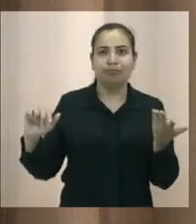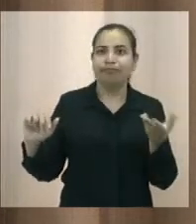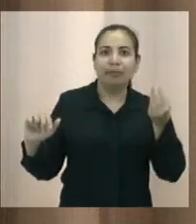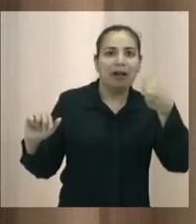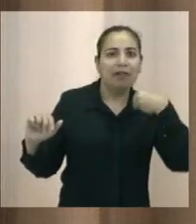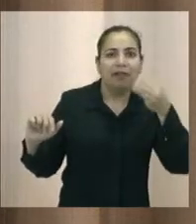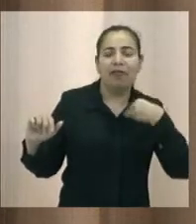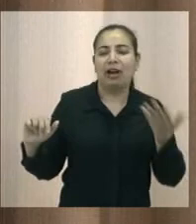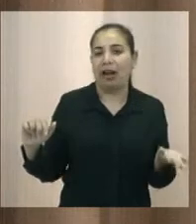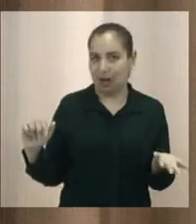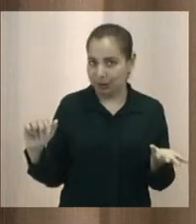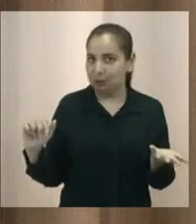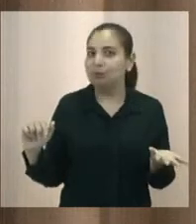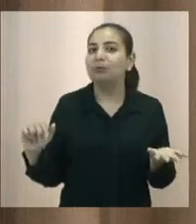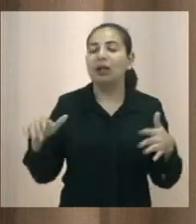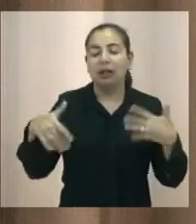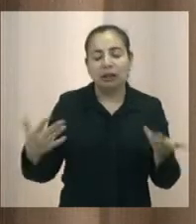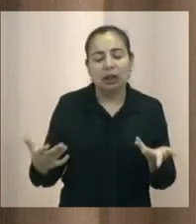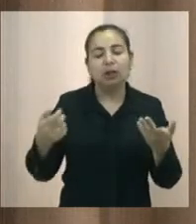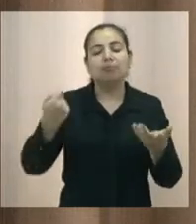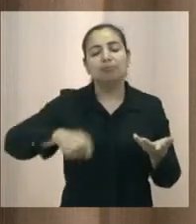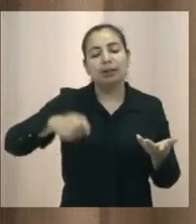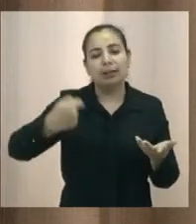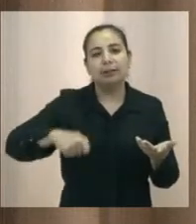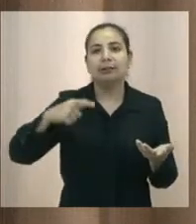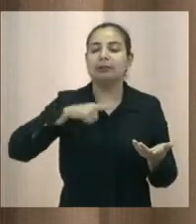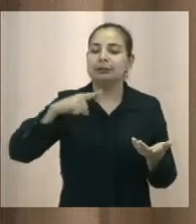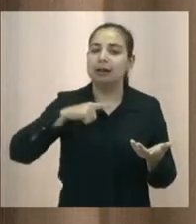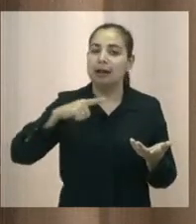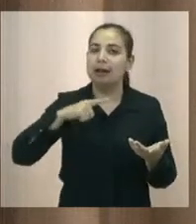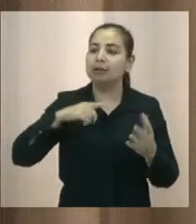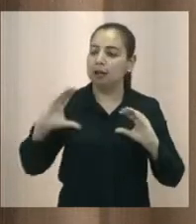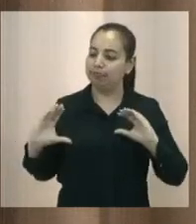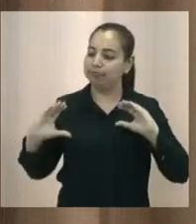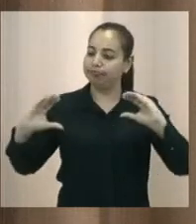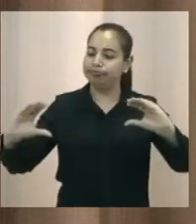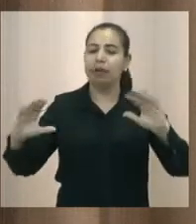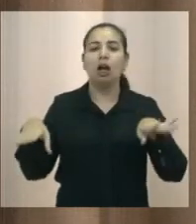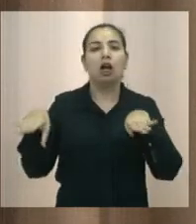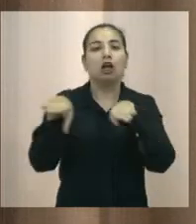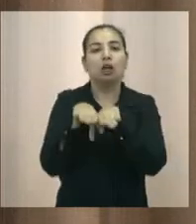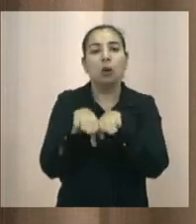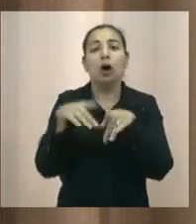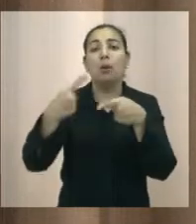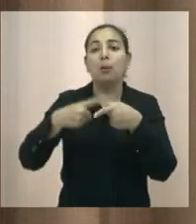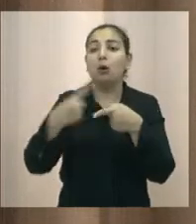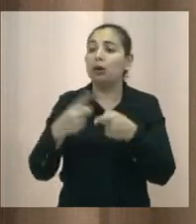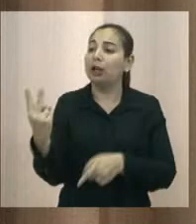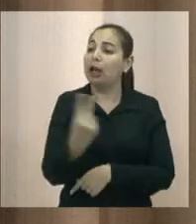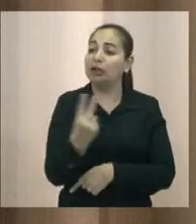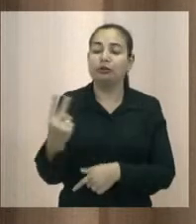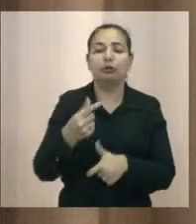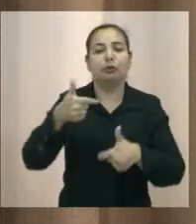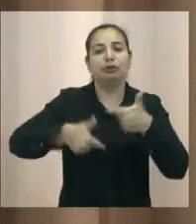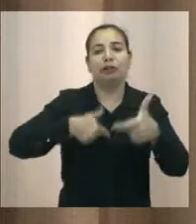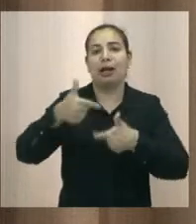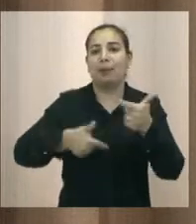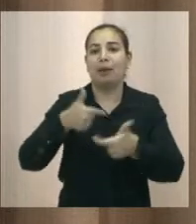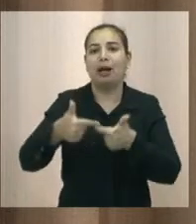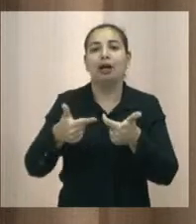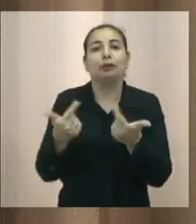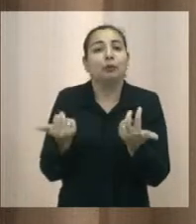recursos do Tesouro, né? Isso teria que pelo menos ser equiparado, né? Já que ambas as instituições estão em pé de igualdade, né? Tem